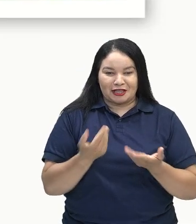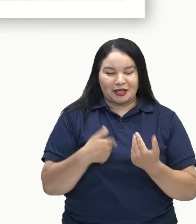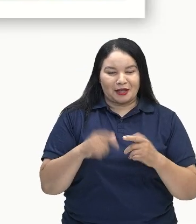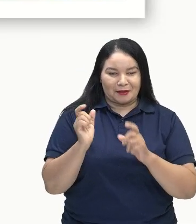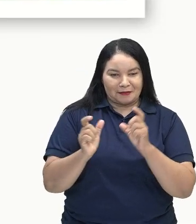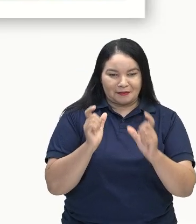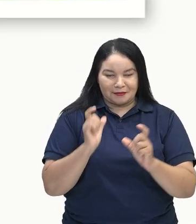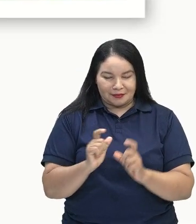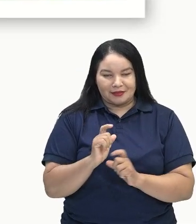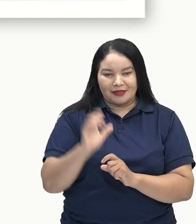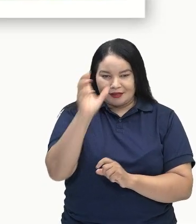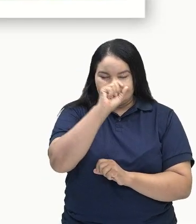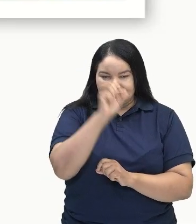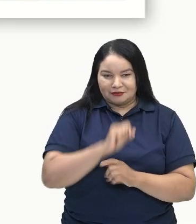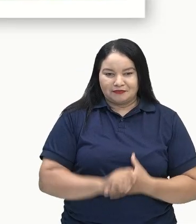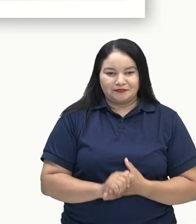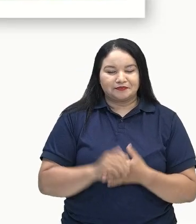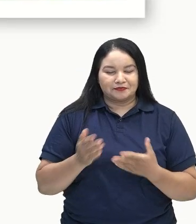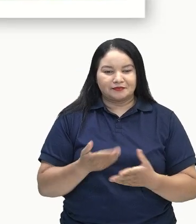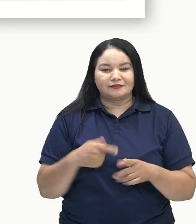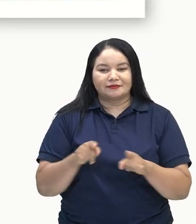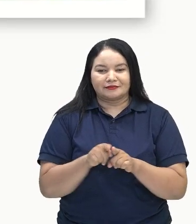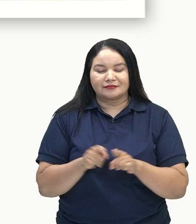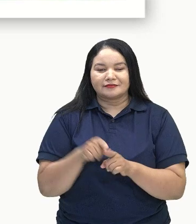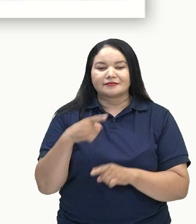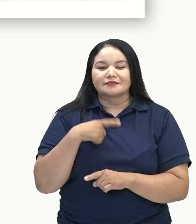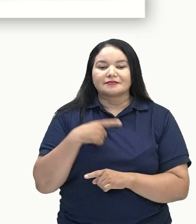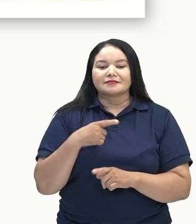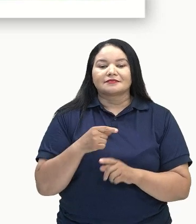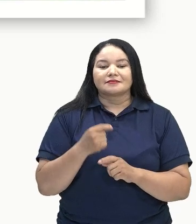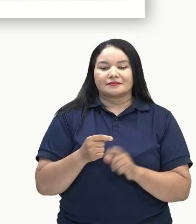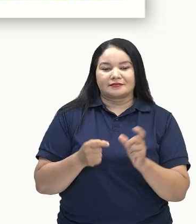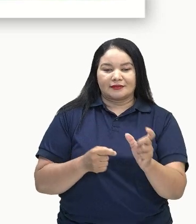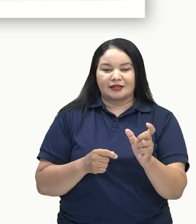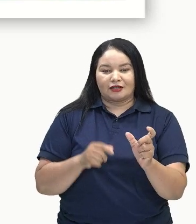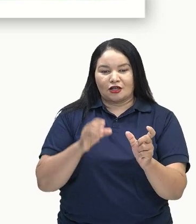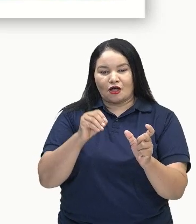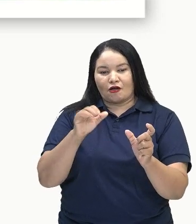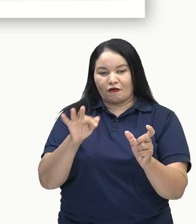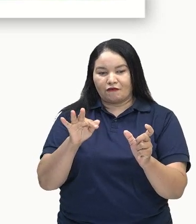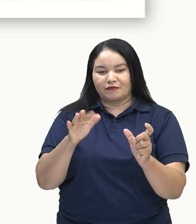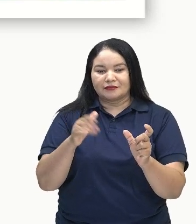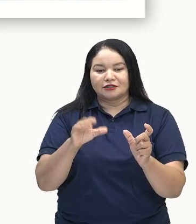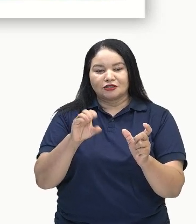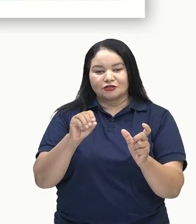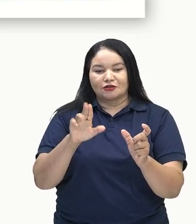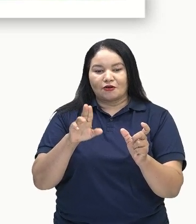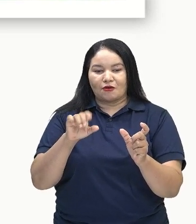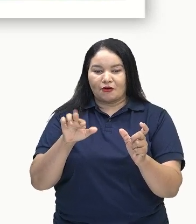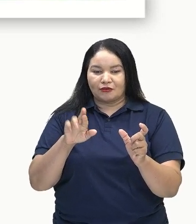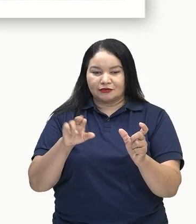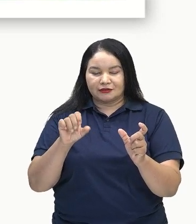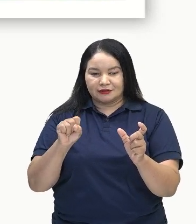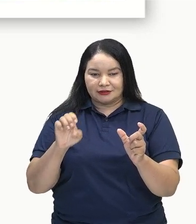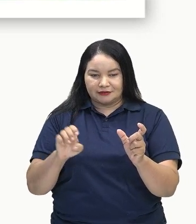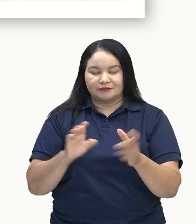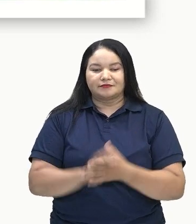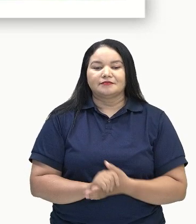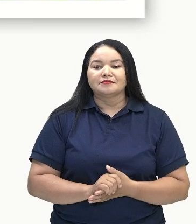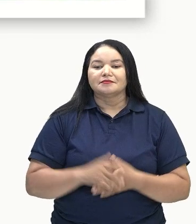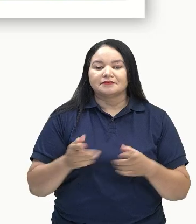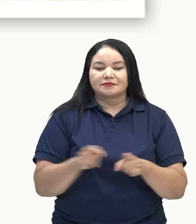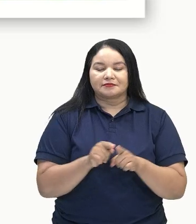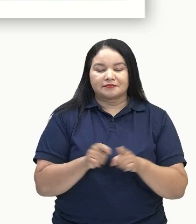só, a gente também tem aqui o of course. Of course, it gives us clean air, water and many